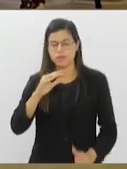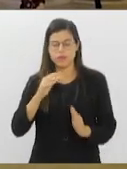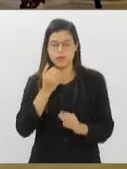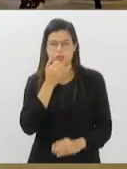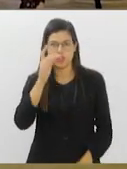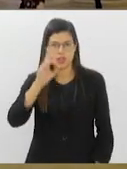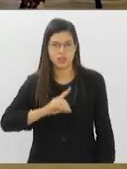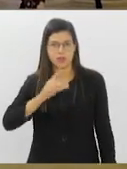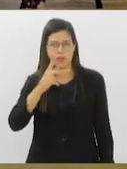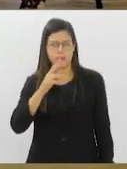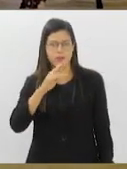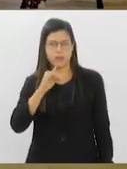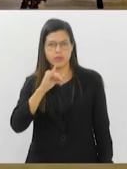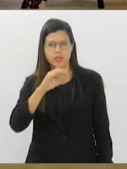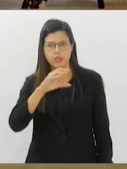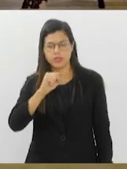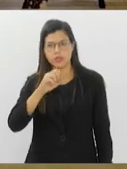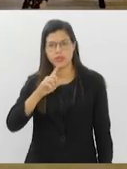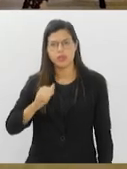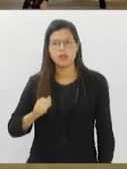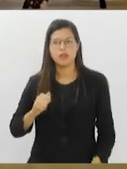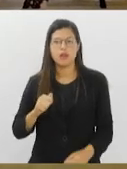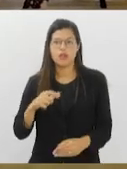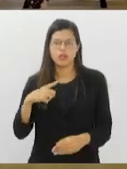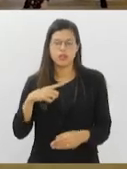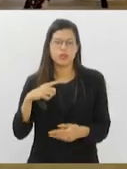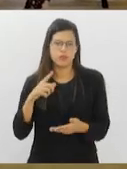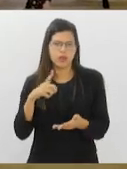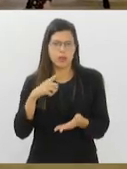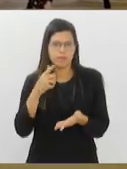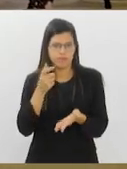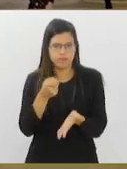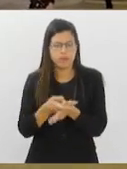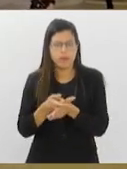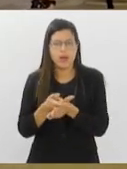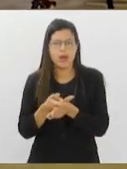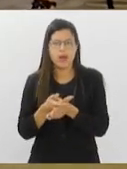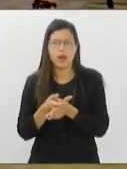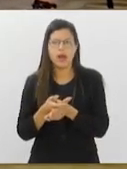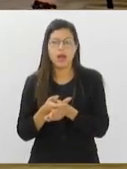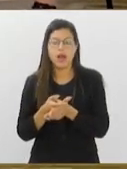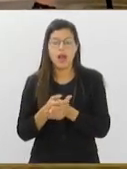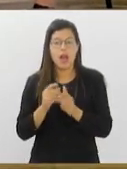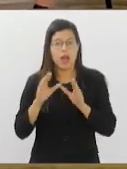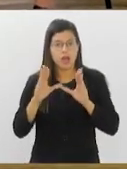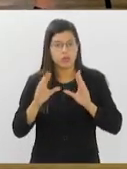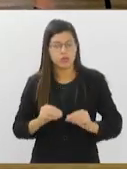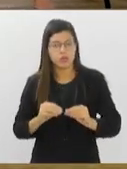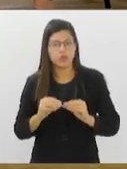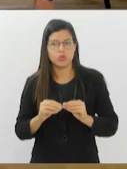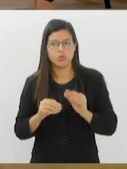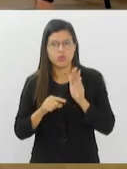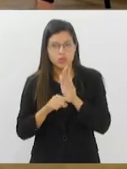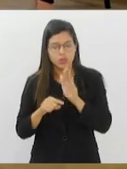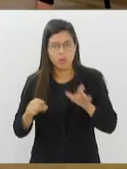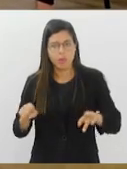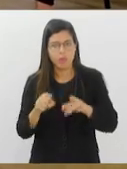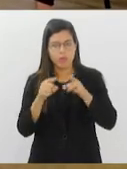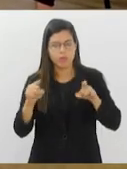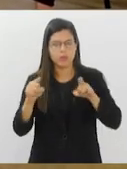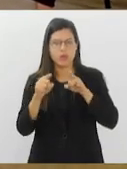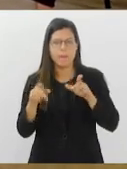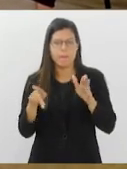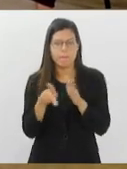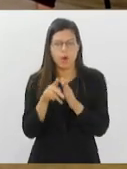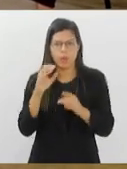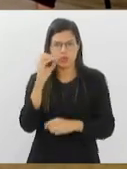quem levar 3 quilos de alimentos não perecíveis pagará R$2. A noite será em benefício dos músicos da Orquestra Sinfônica de Porto